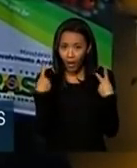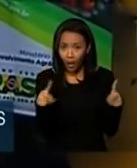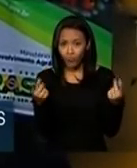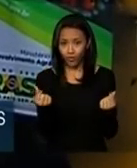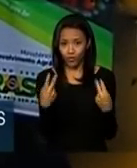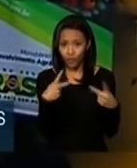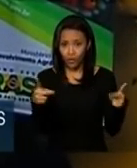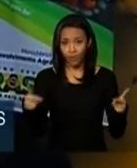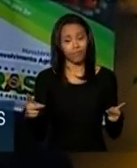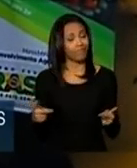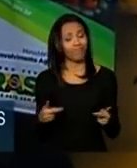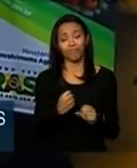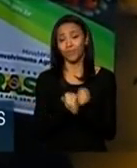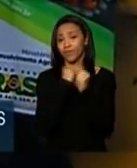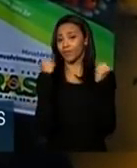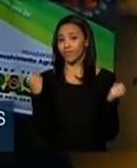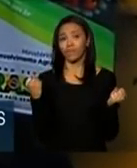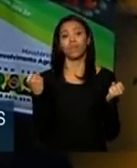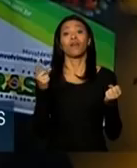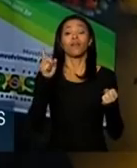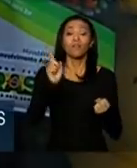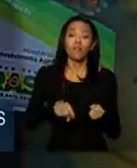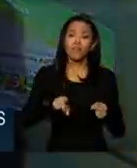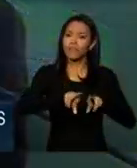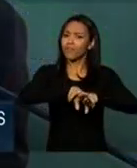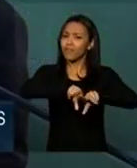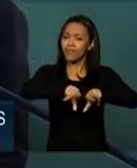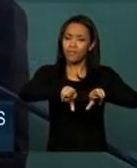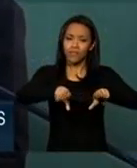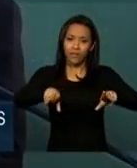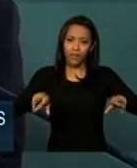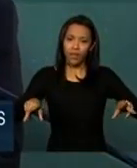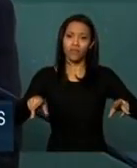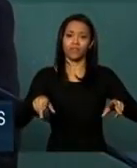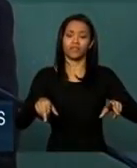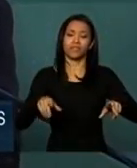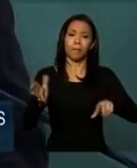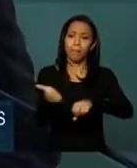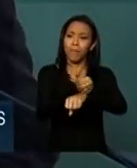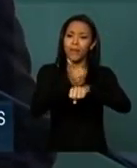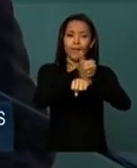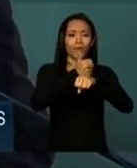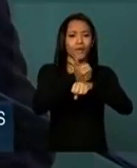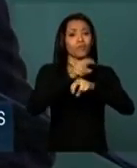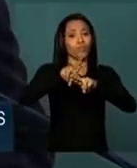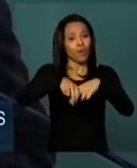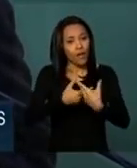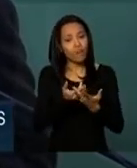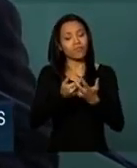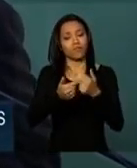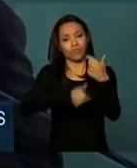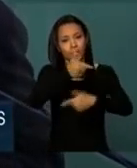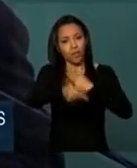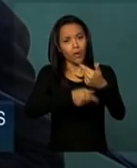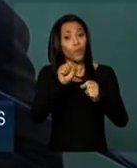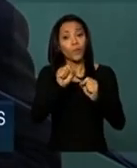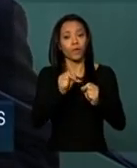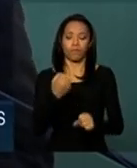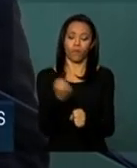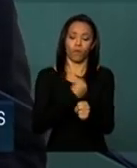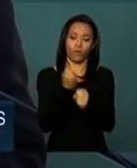próprios. São vários segmentos da administração pública municipal que está melhorando através de ações como construção